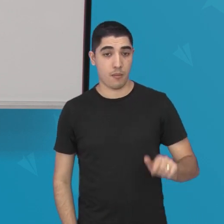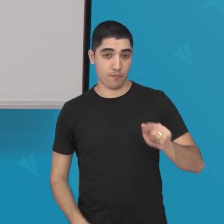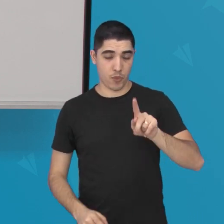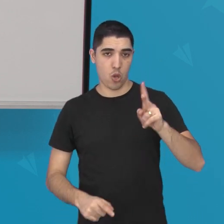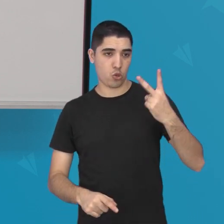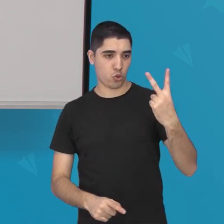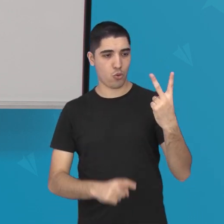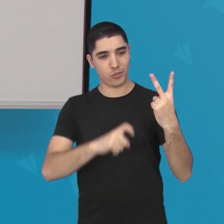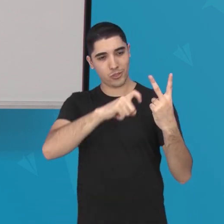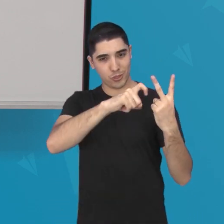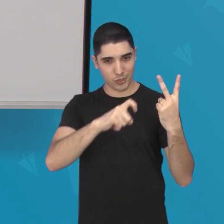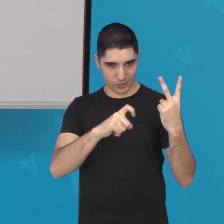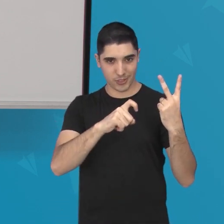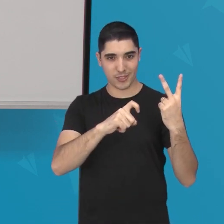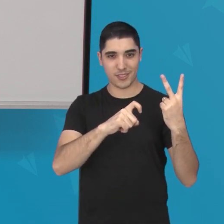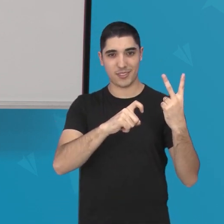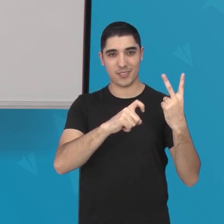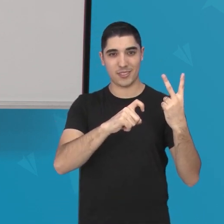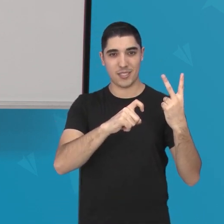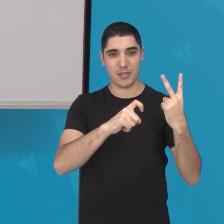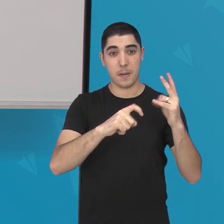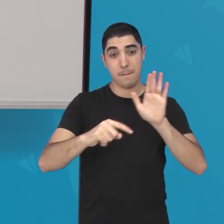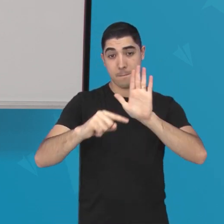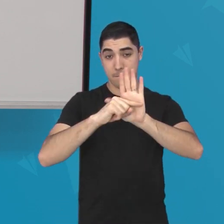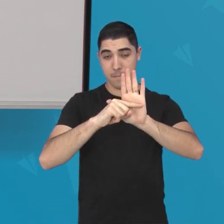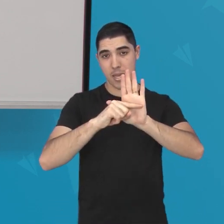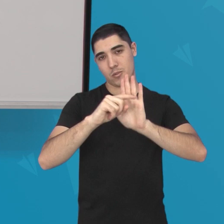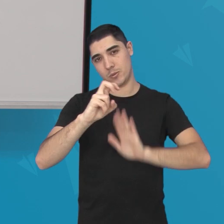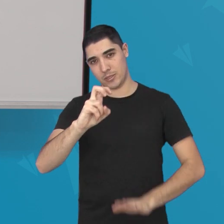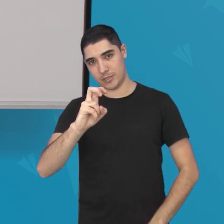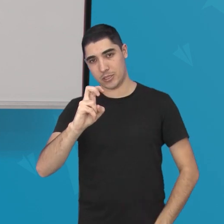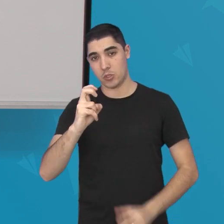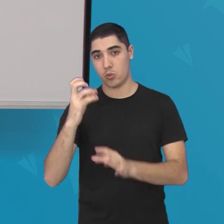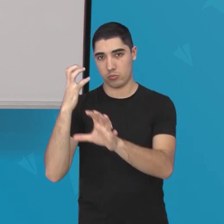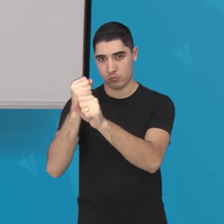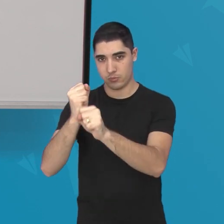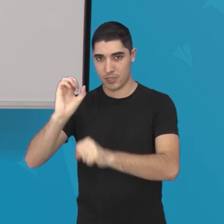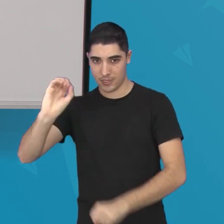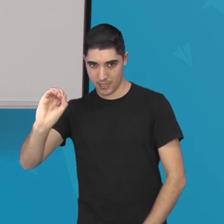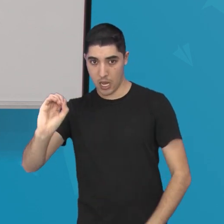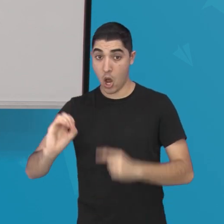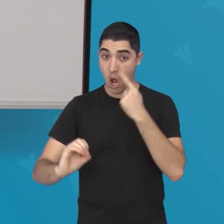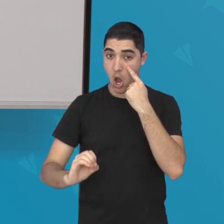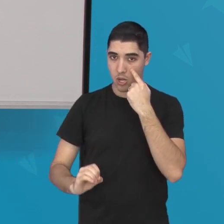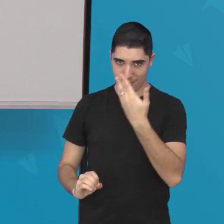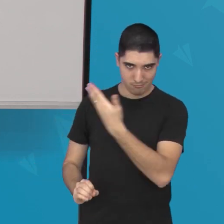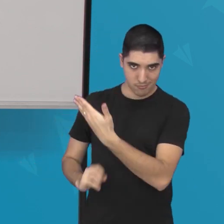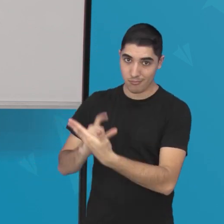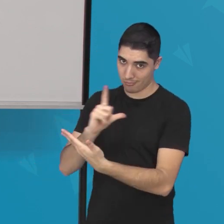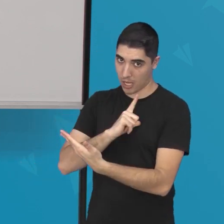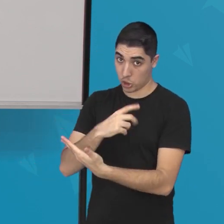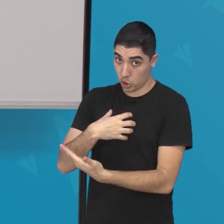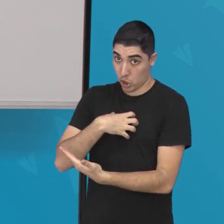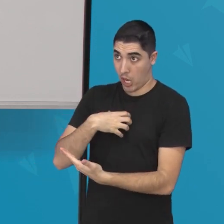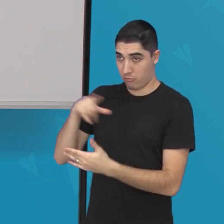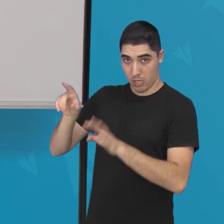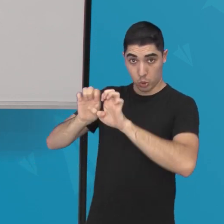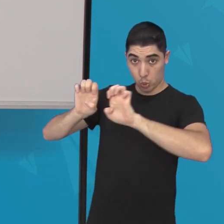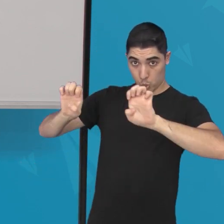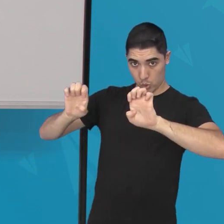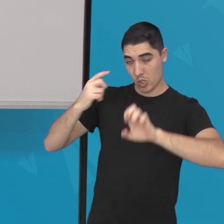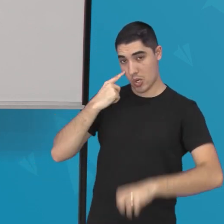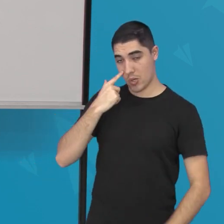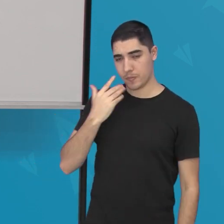2x menos 5 igual a zero. Essa é uma equação e ela está nesse formato aqui, né?